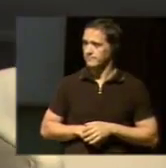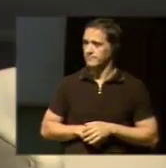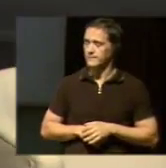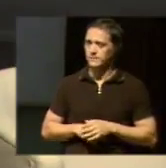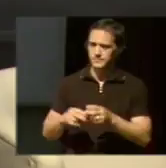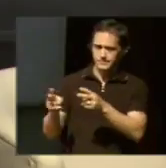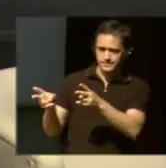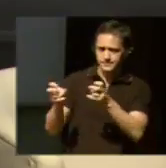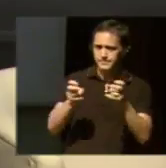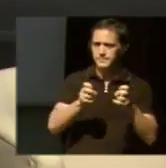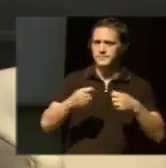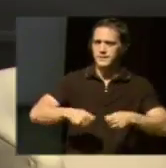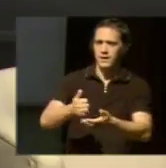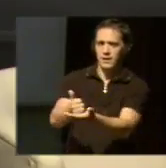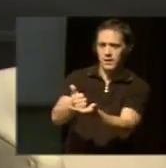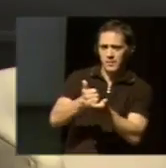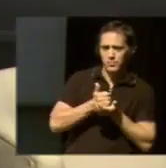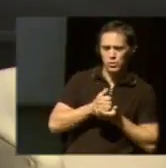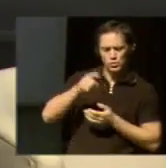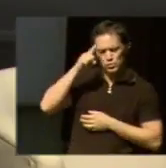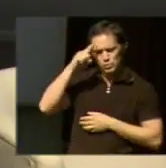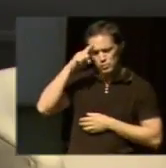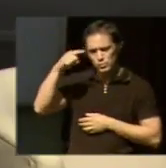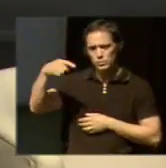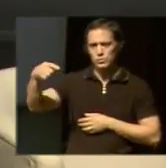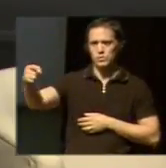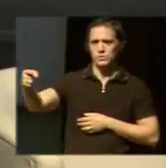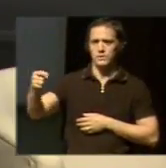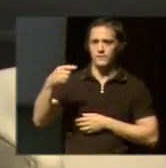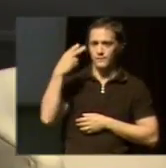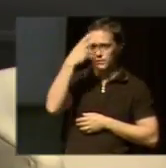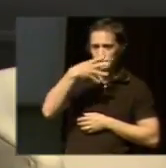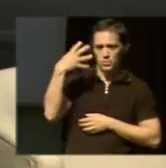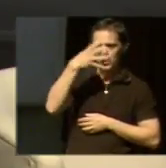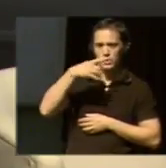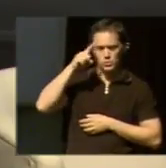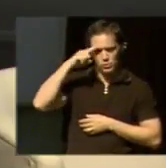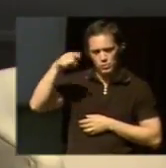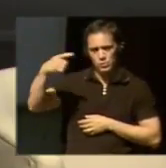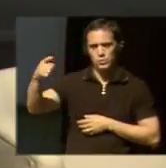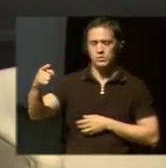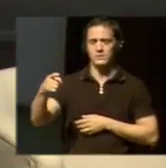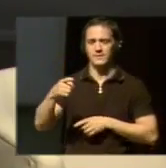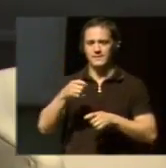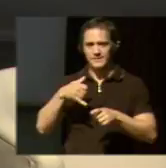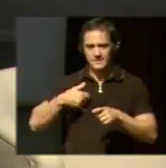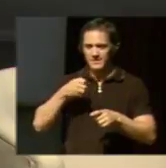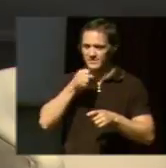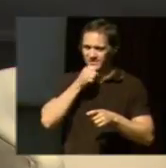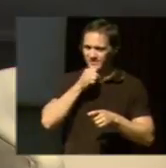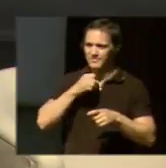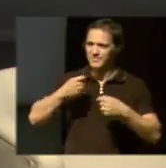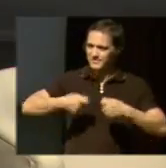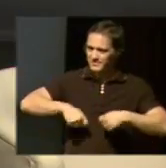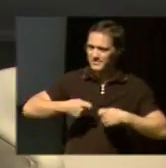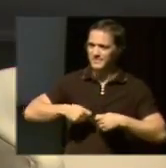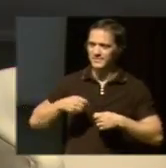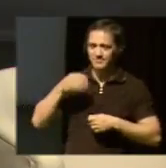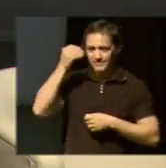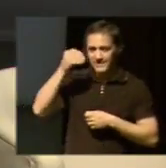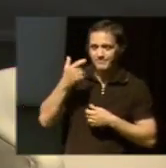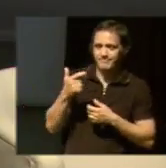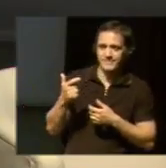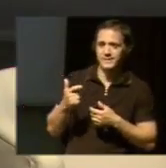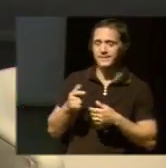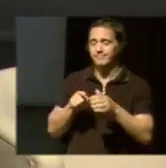constatamos que precisamos de apoio diário, de preferência 24 horas por dia para os mais velhos que não têm experiência, porque sempre tem